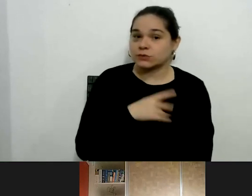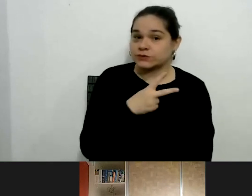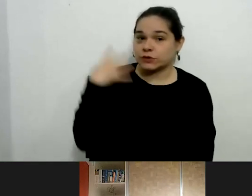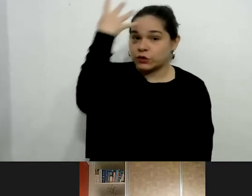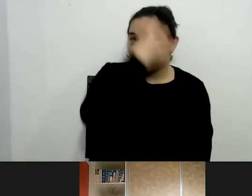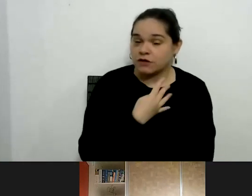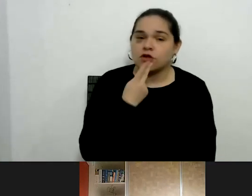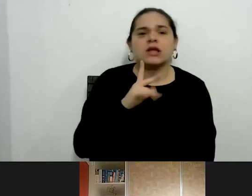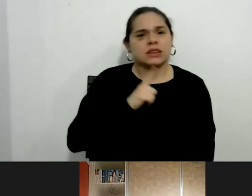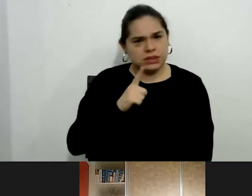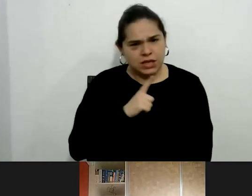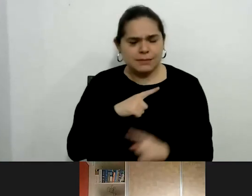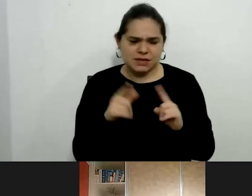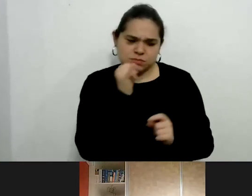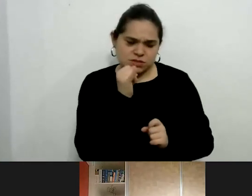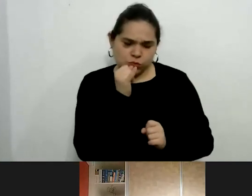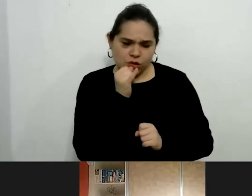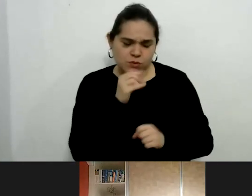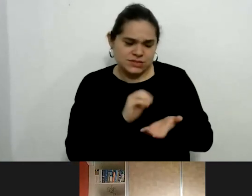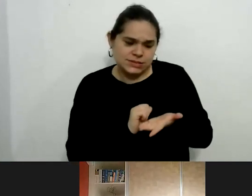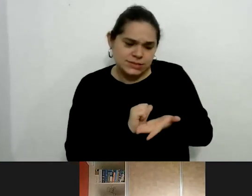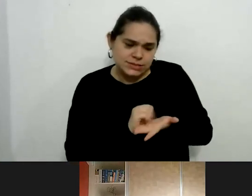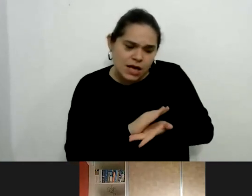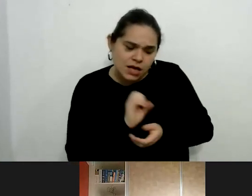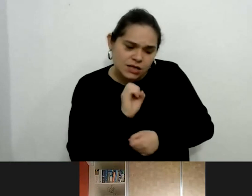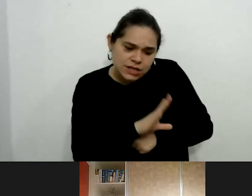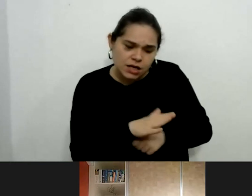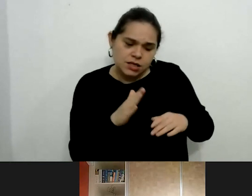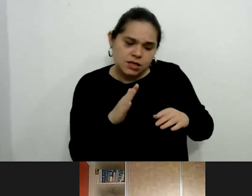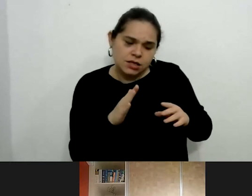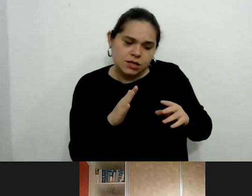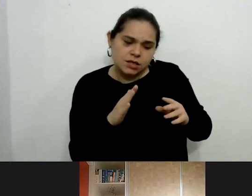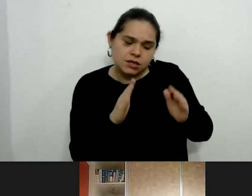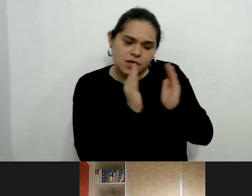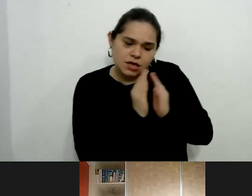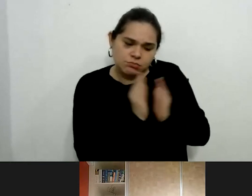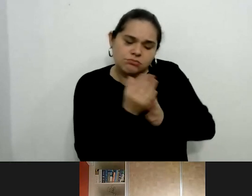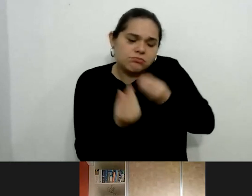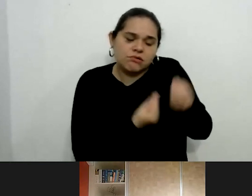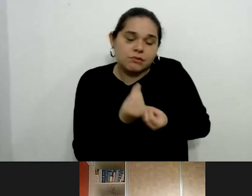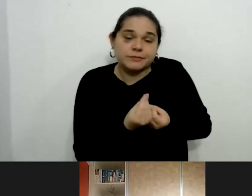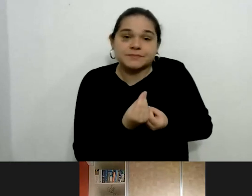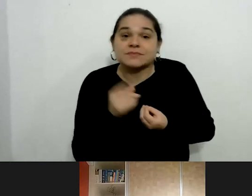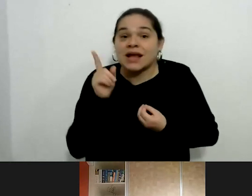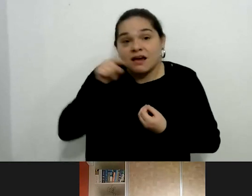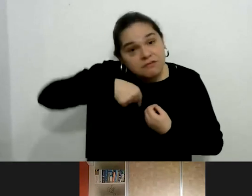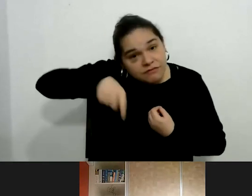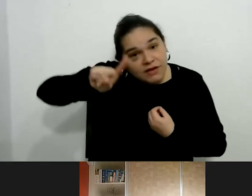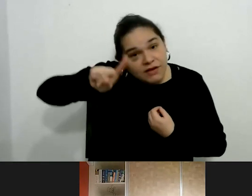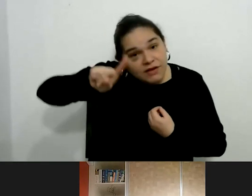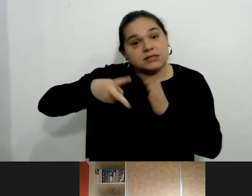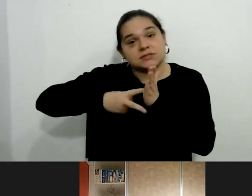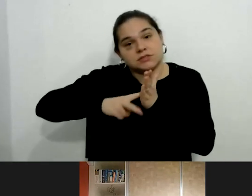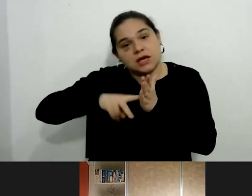ele falou, agora eu me desligando, fica suspenso isso, falei, dá um pulo no sindicato e eles vão estar te informando tudo, que é um complemento do